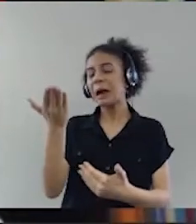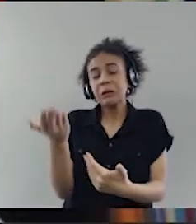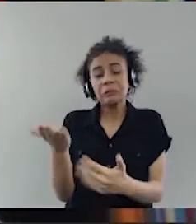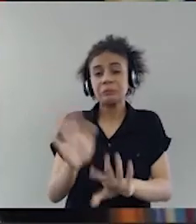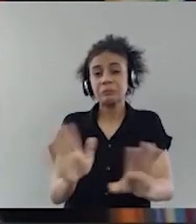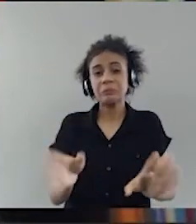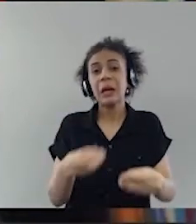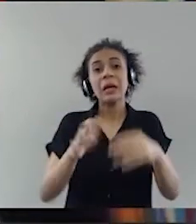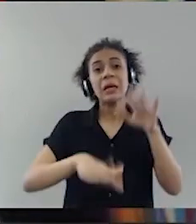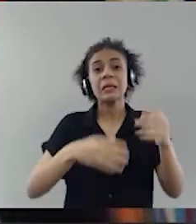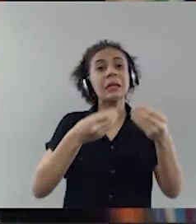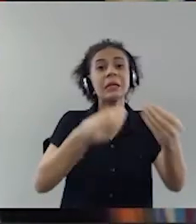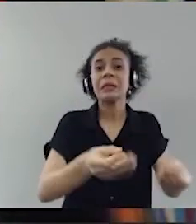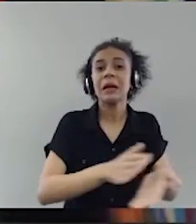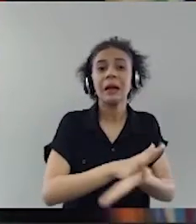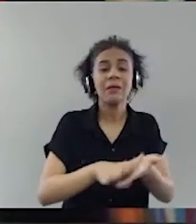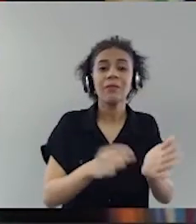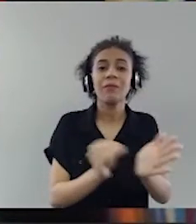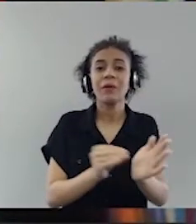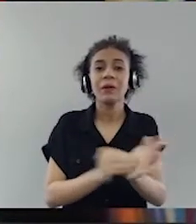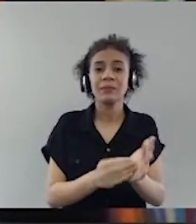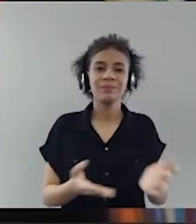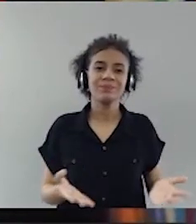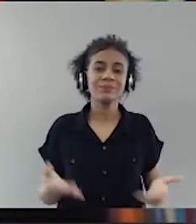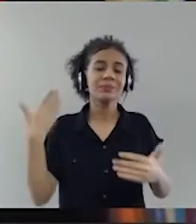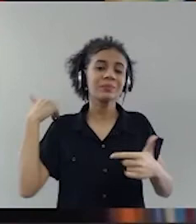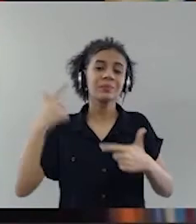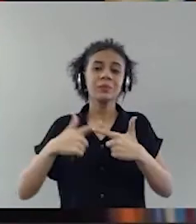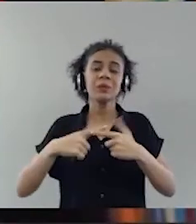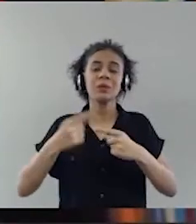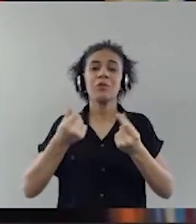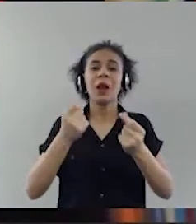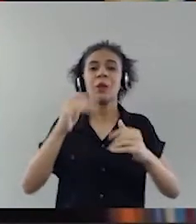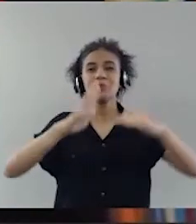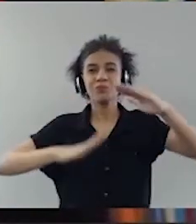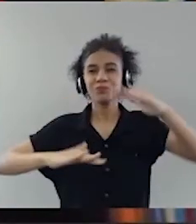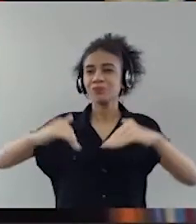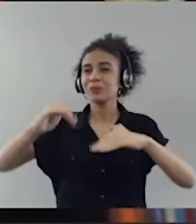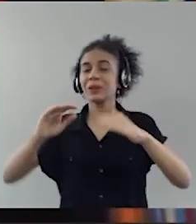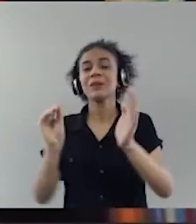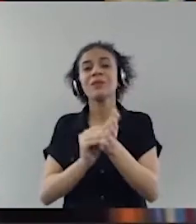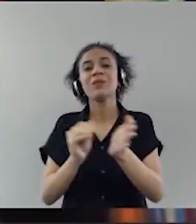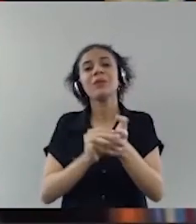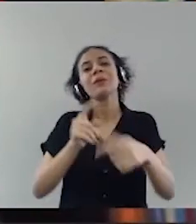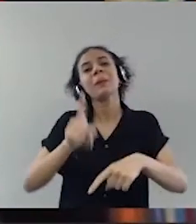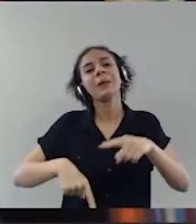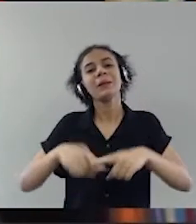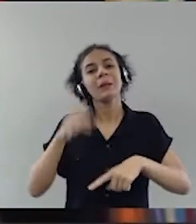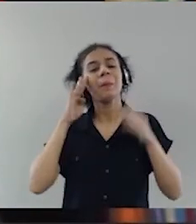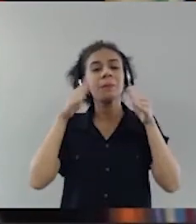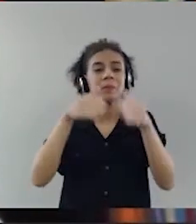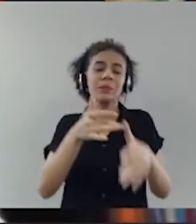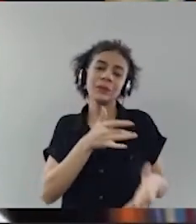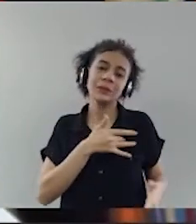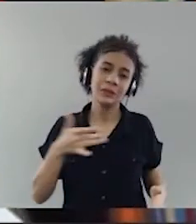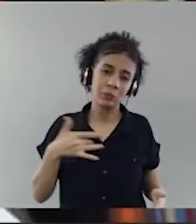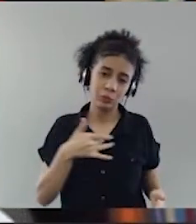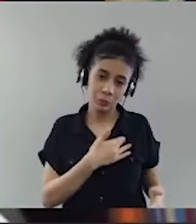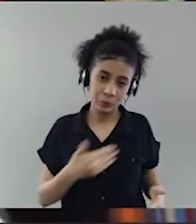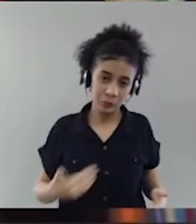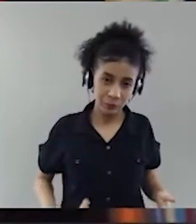não entregava, no momento inicial de oscilação de preços e falta de insumos aí para a saúde pública.